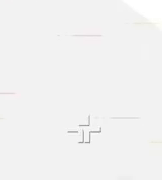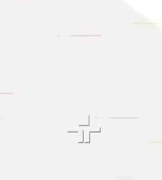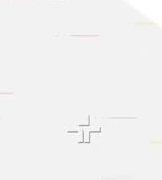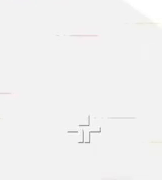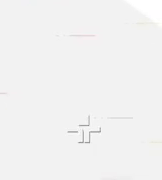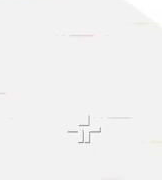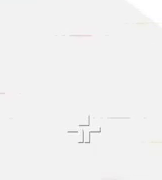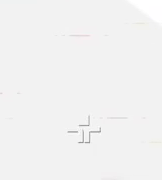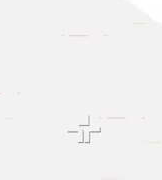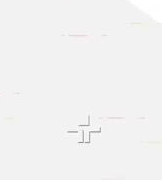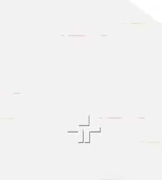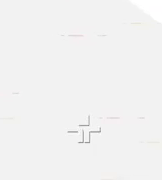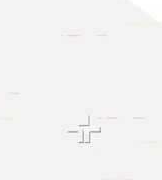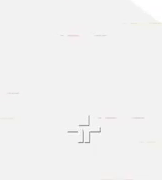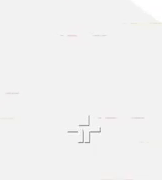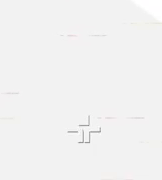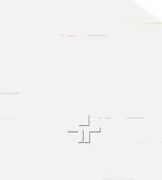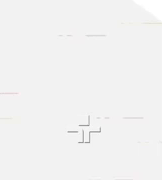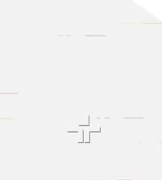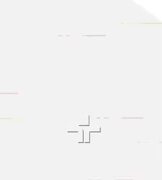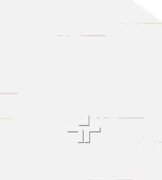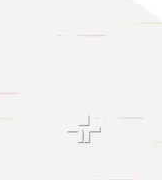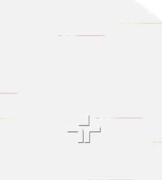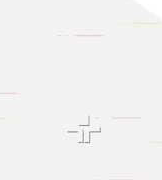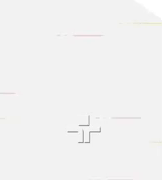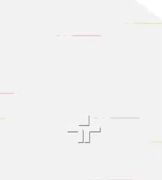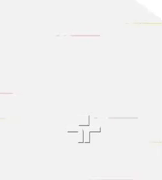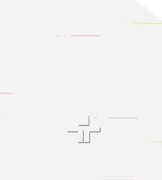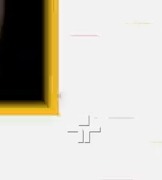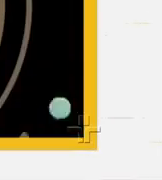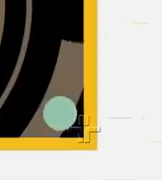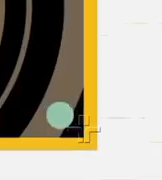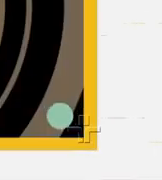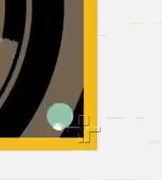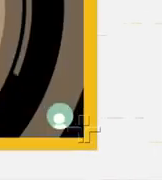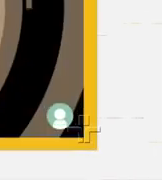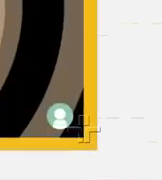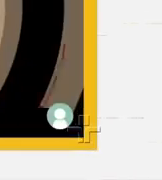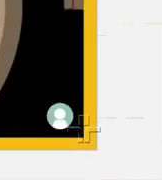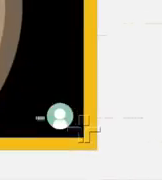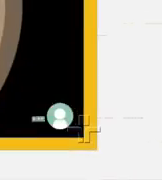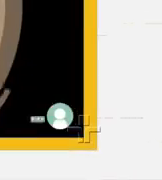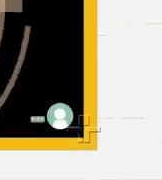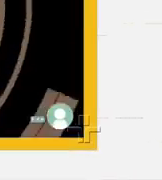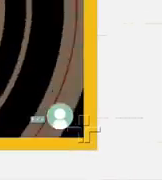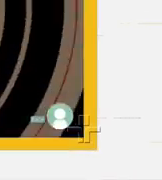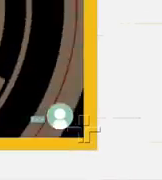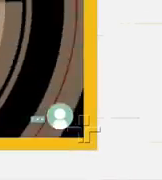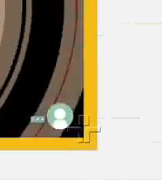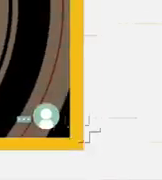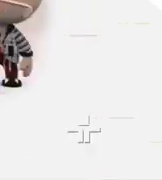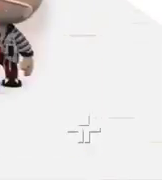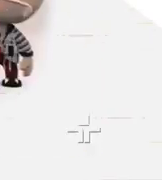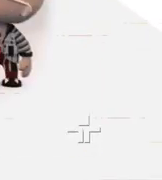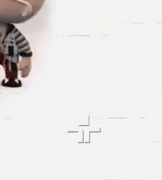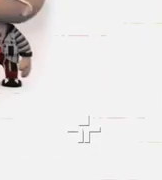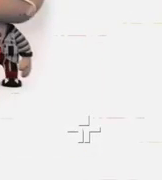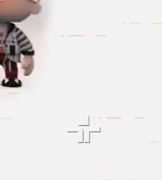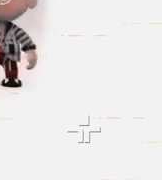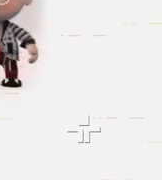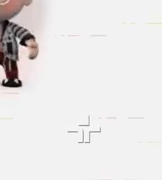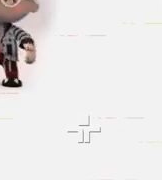Agora você leva os seus programas favoritos para onde quiser. Você pode acompanhar transmissões ao vivo, pode acessar